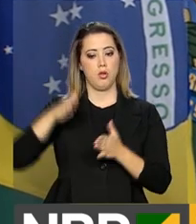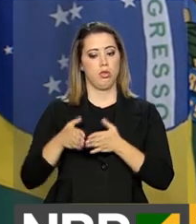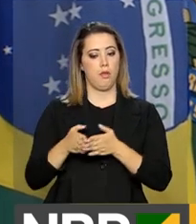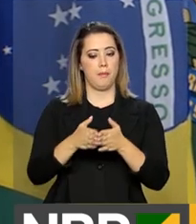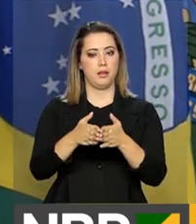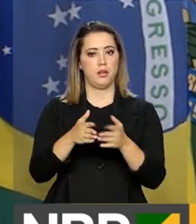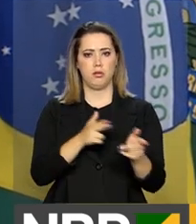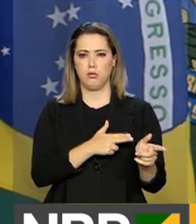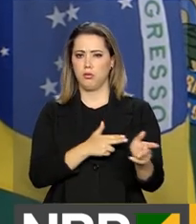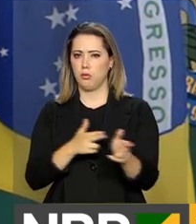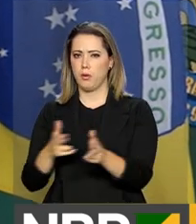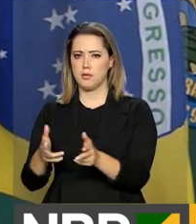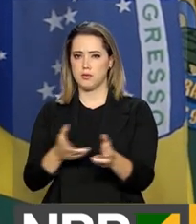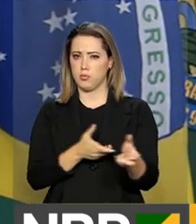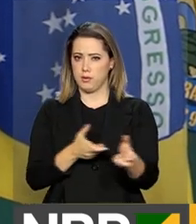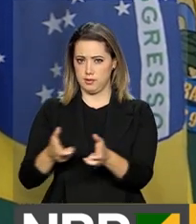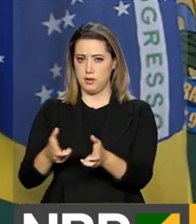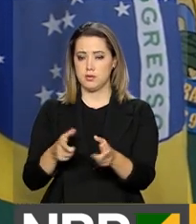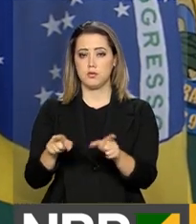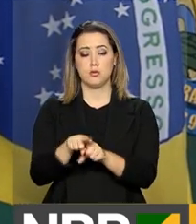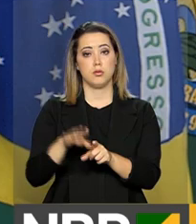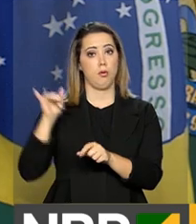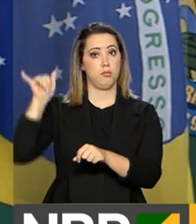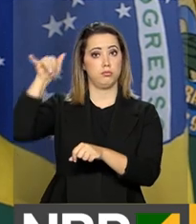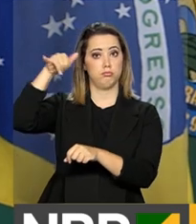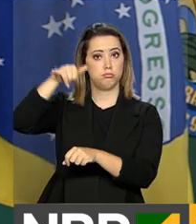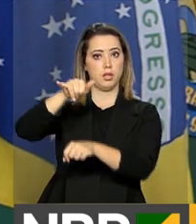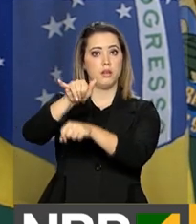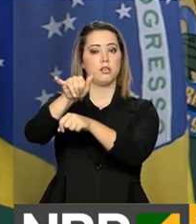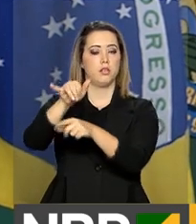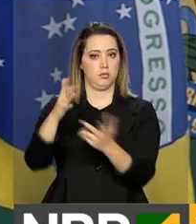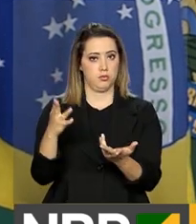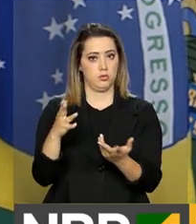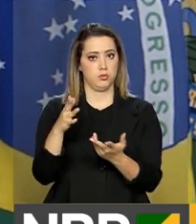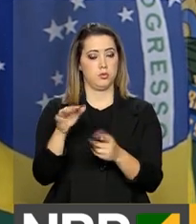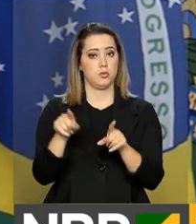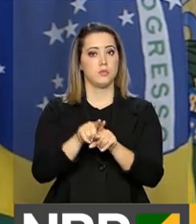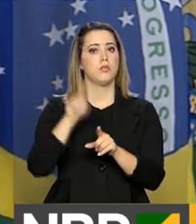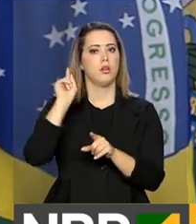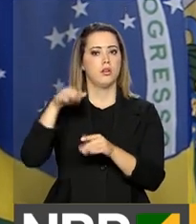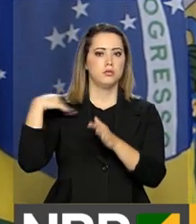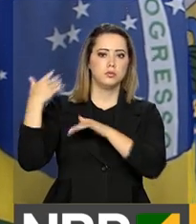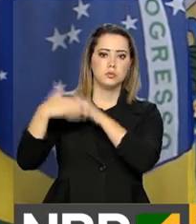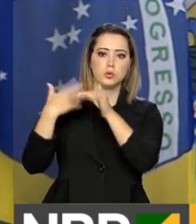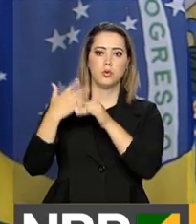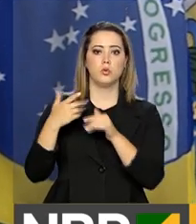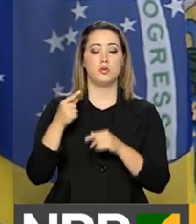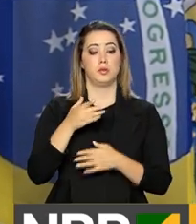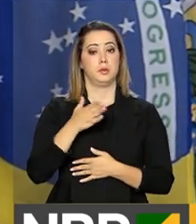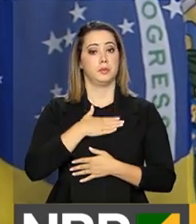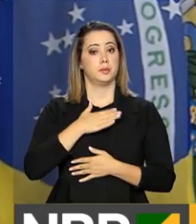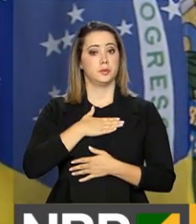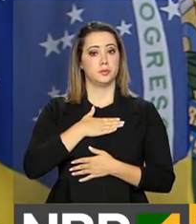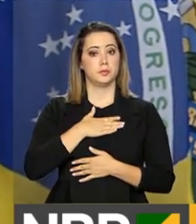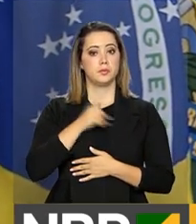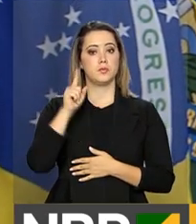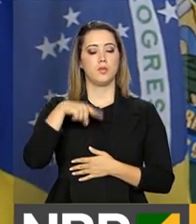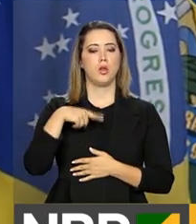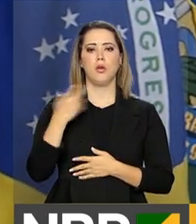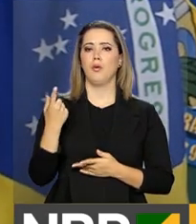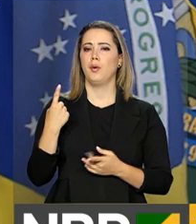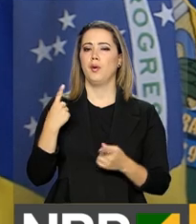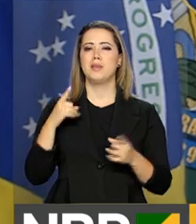do Exército e da Aeronáutica, além de uma tradição, é para mim motivo de